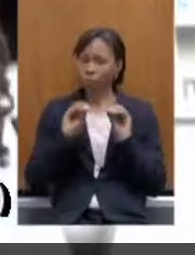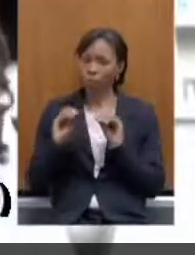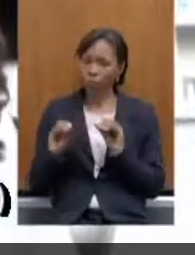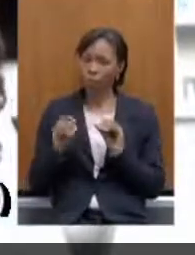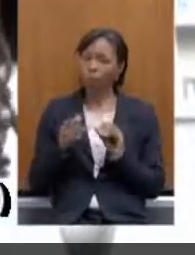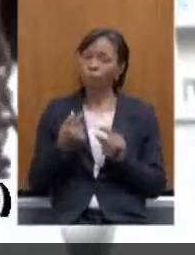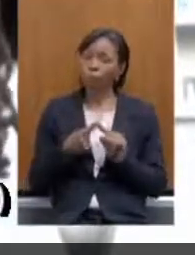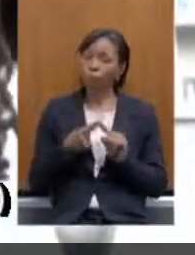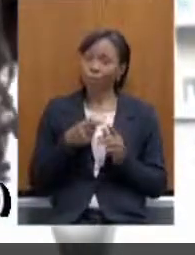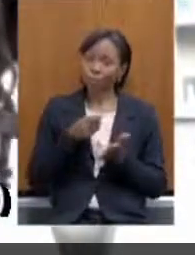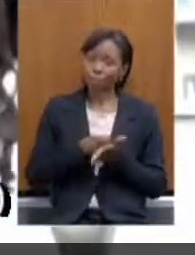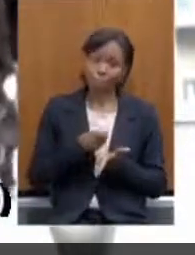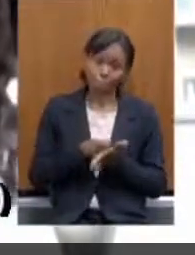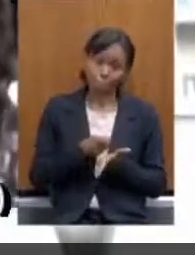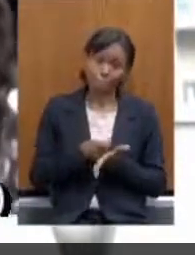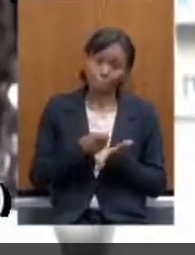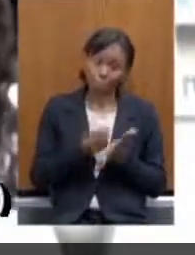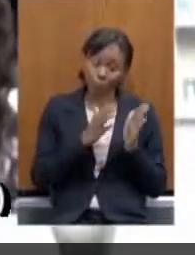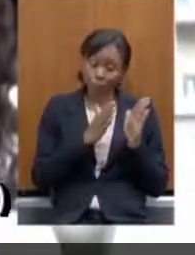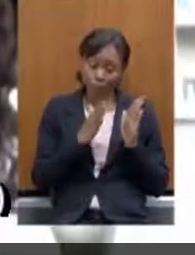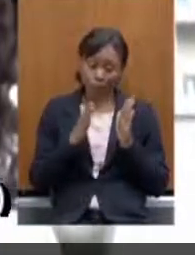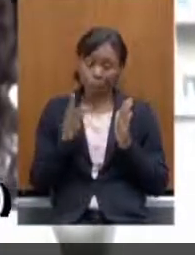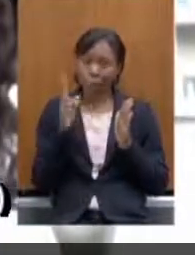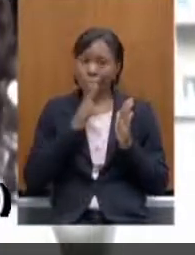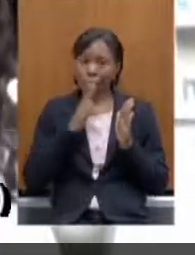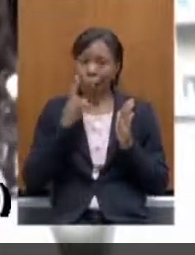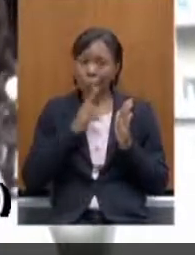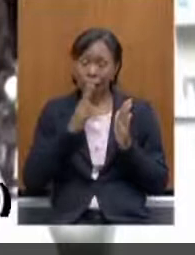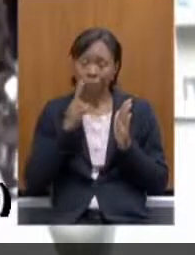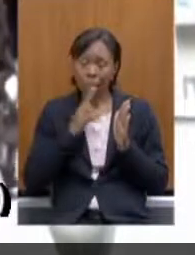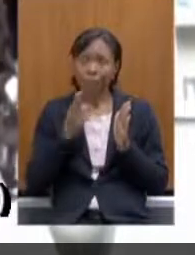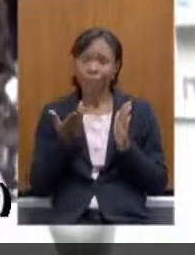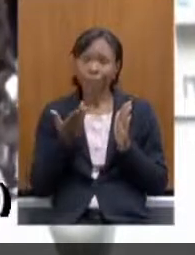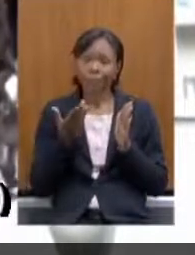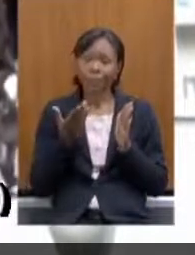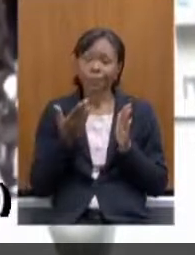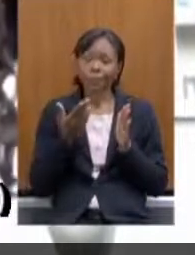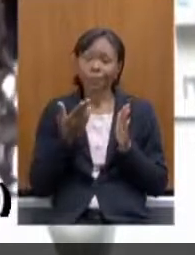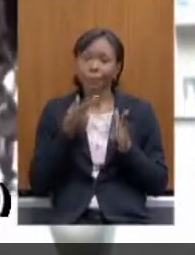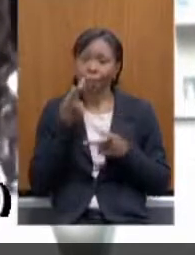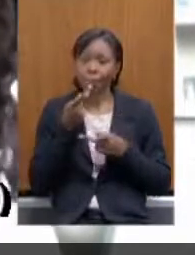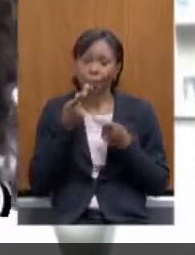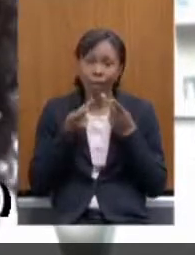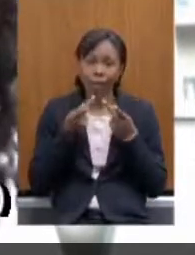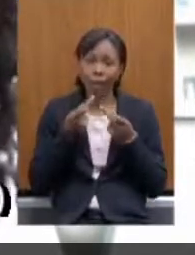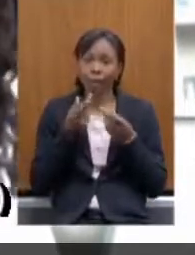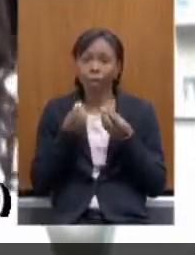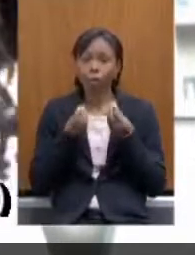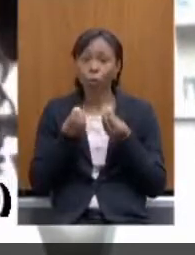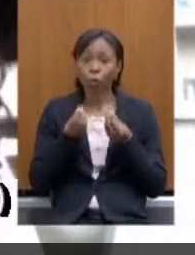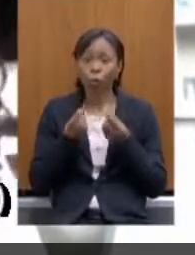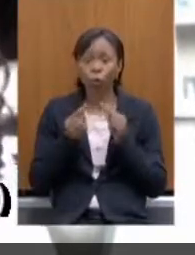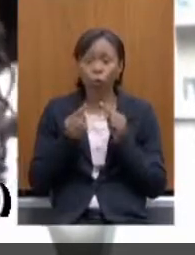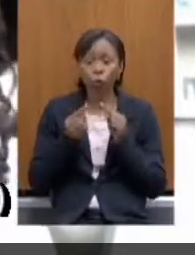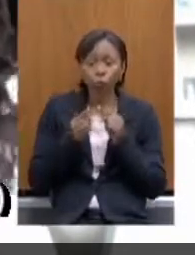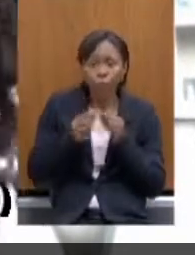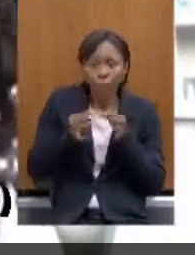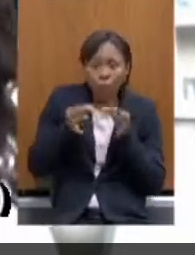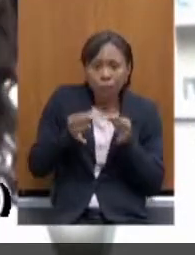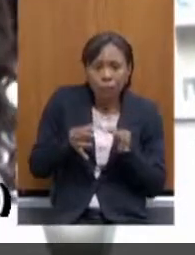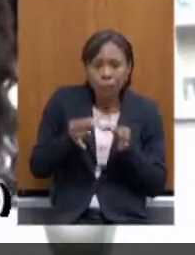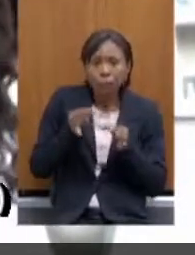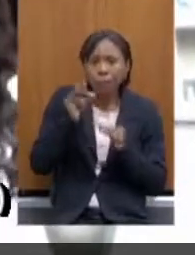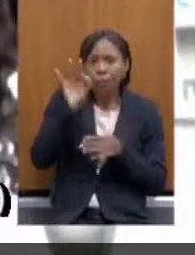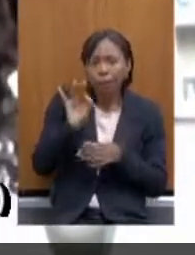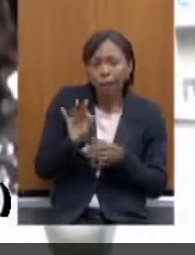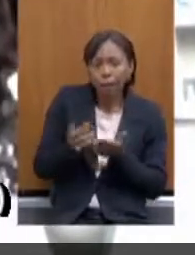a gente veio a discutir com tanta urgência ou pelo menos a gravação das alíquotas é problema que já